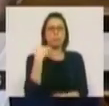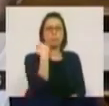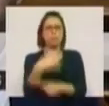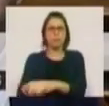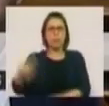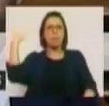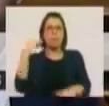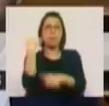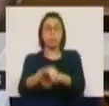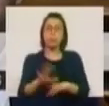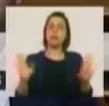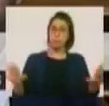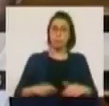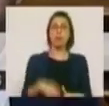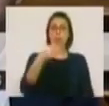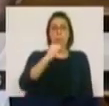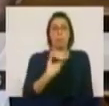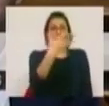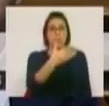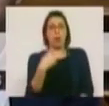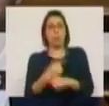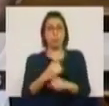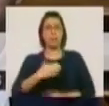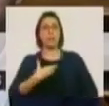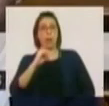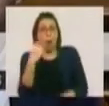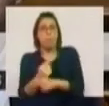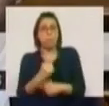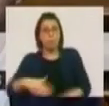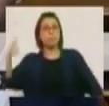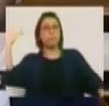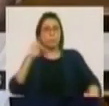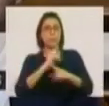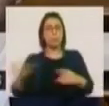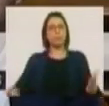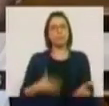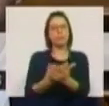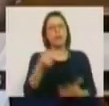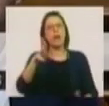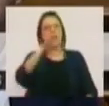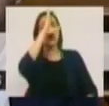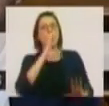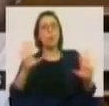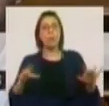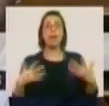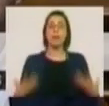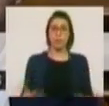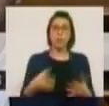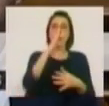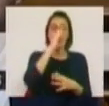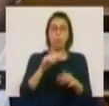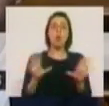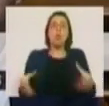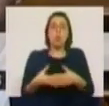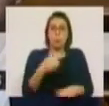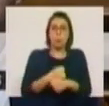chumbadas no passado, inclusive por PSD, também por CDS, na altura quando as apresentámos na anterior legislatura. Desta legislatura estão num